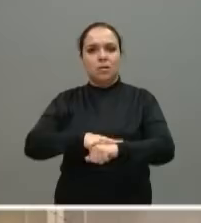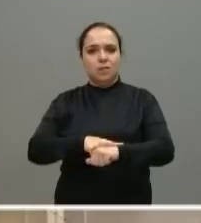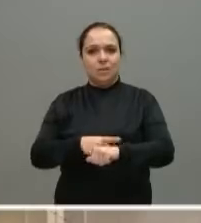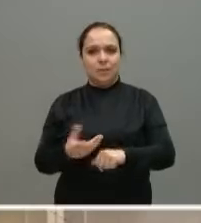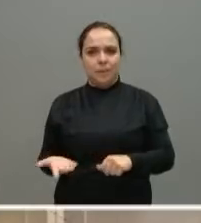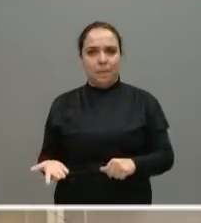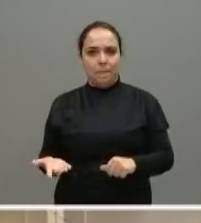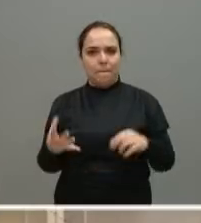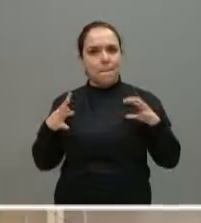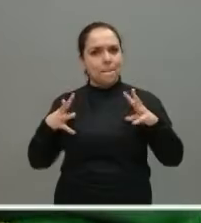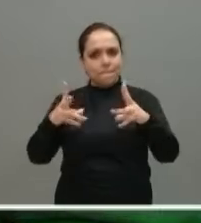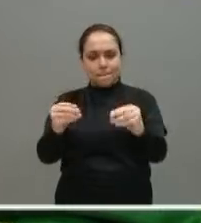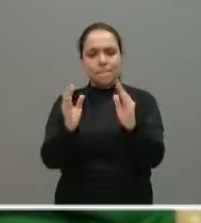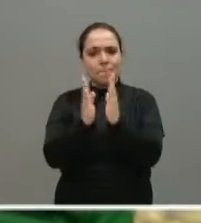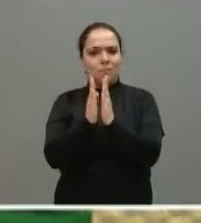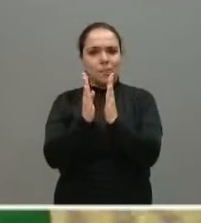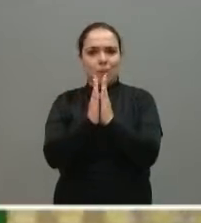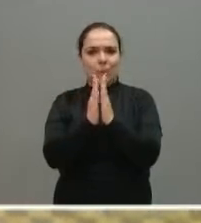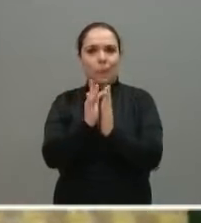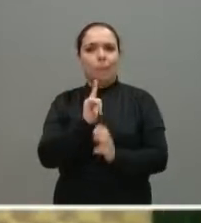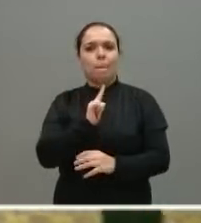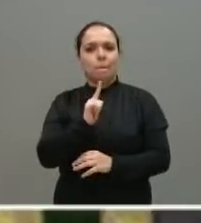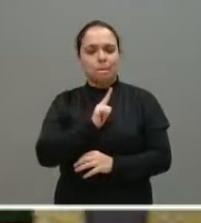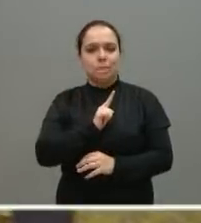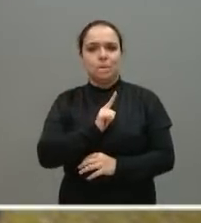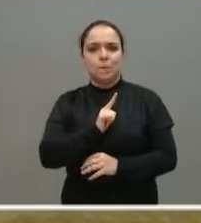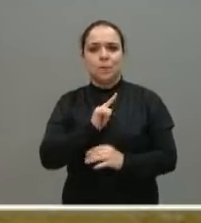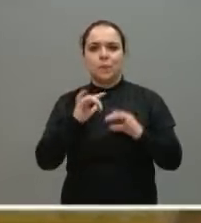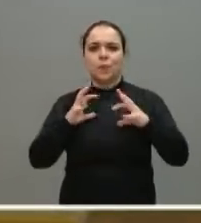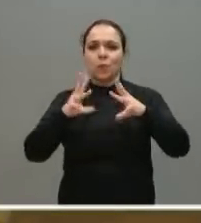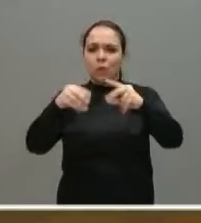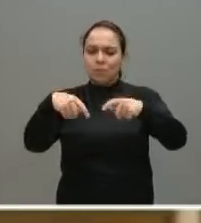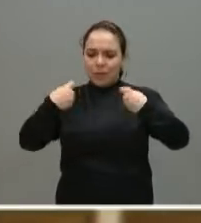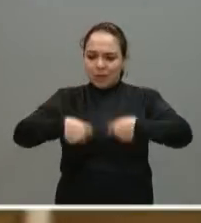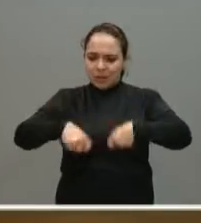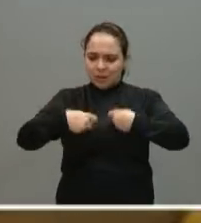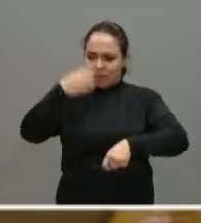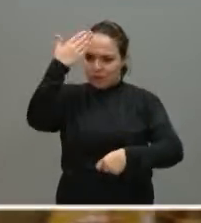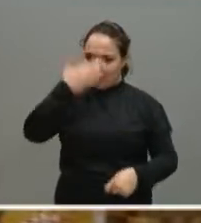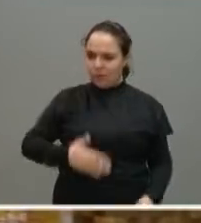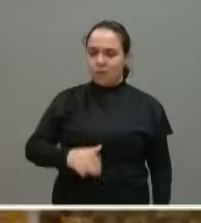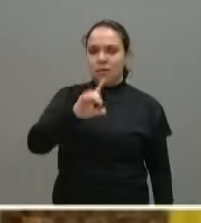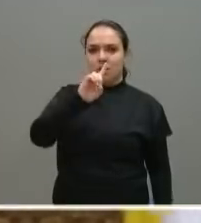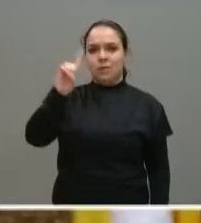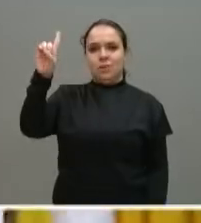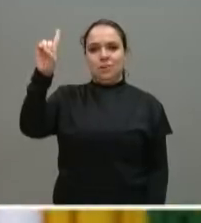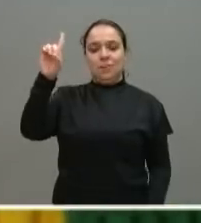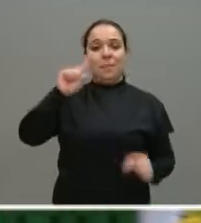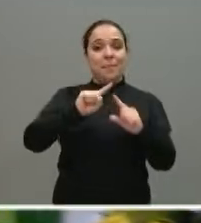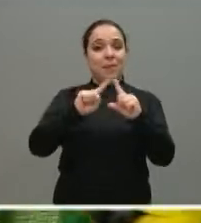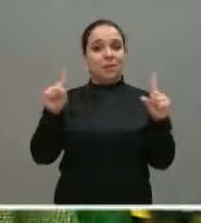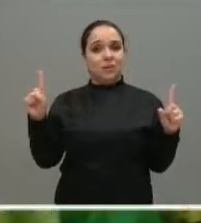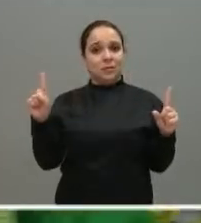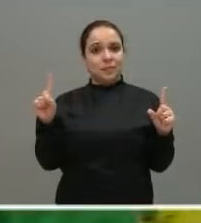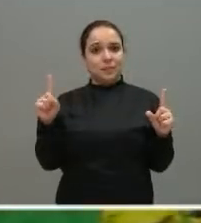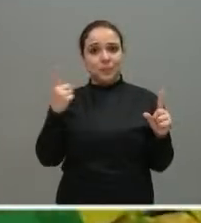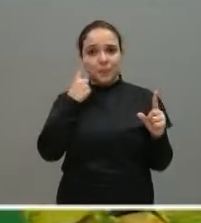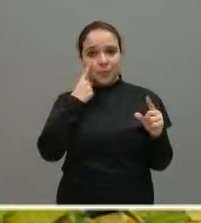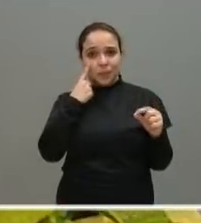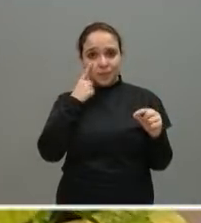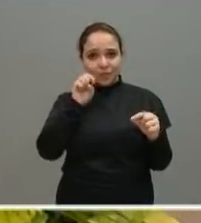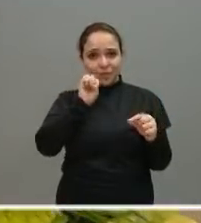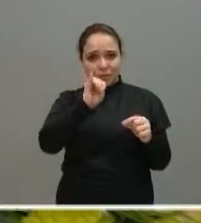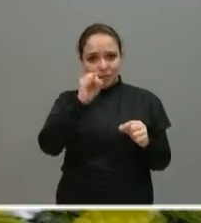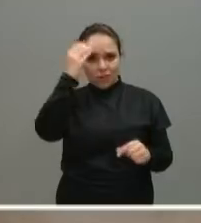Todos nós rezamos, todos nós precisamos de Deus, mas na medida que você está diante